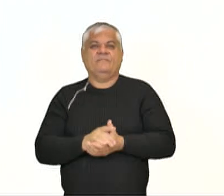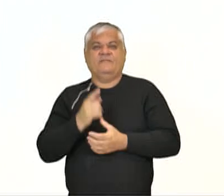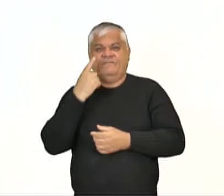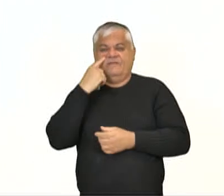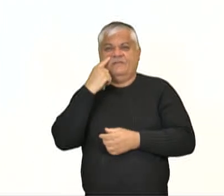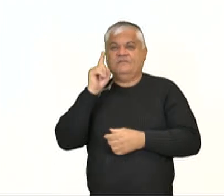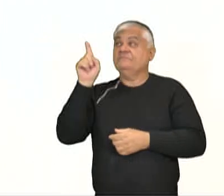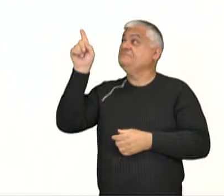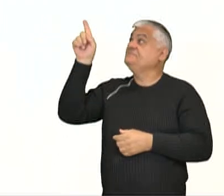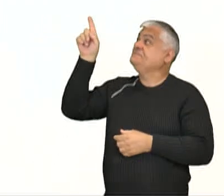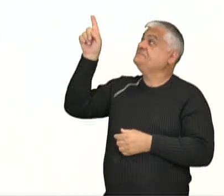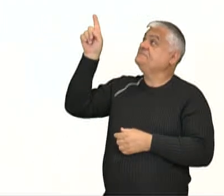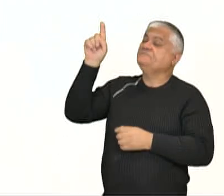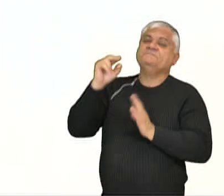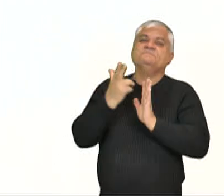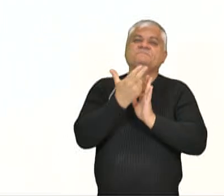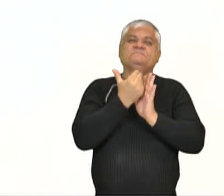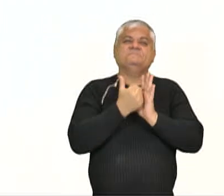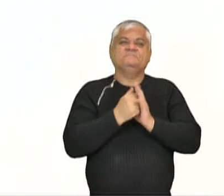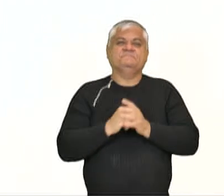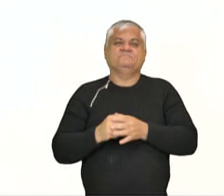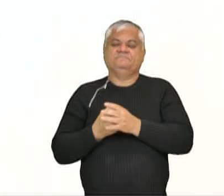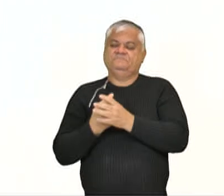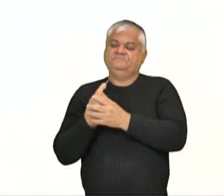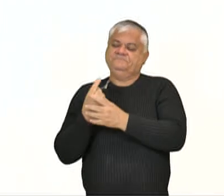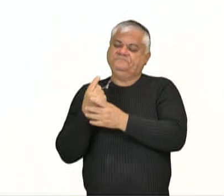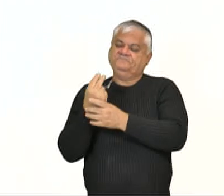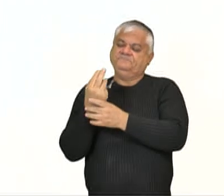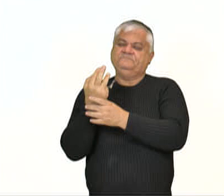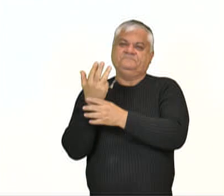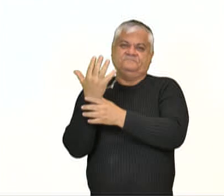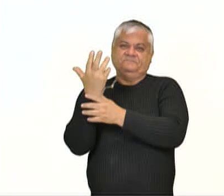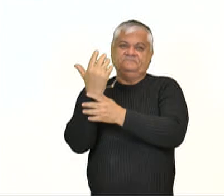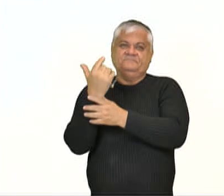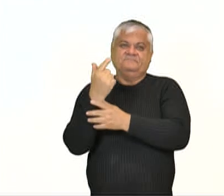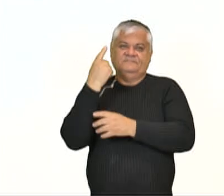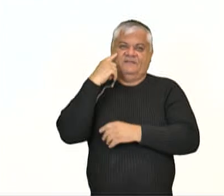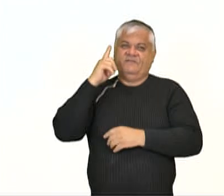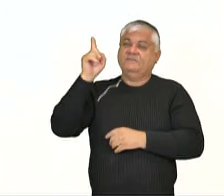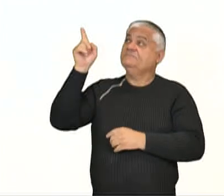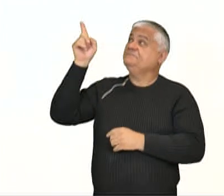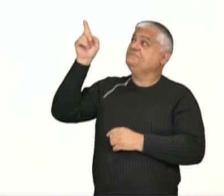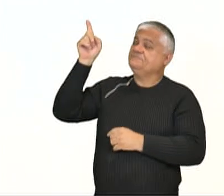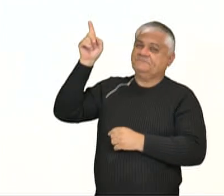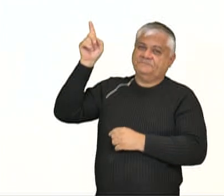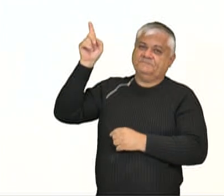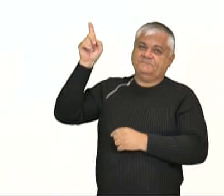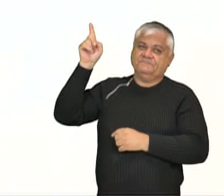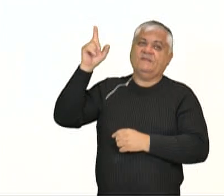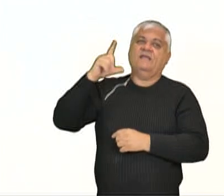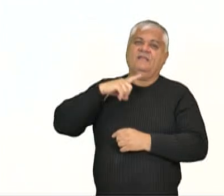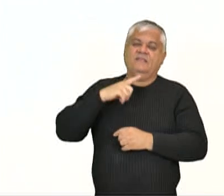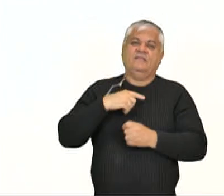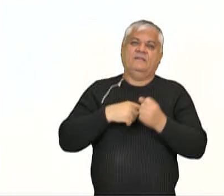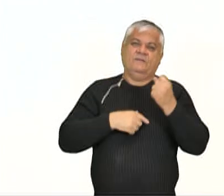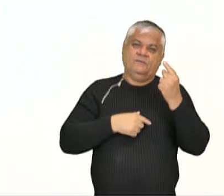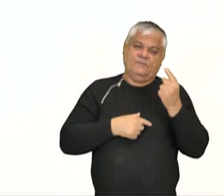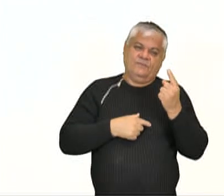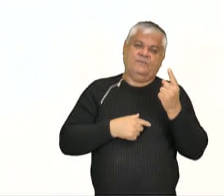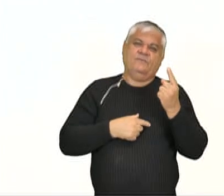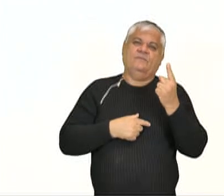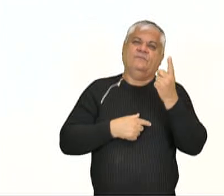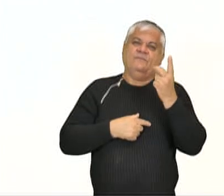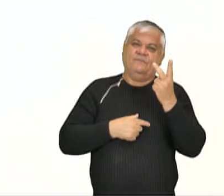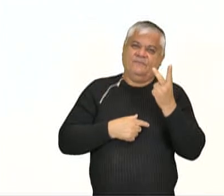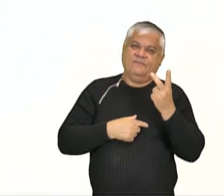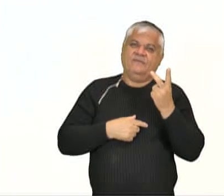imagem para a gente observar nessa atividade. Vamos lá. A figura do lado, ela mostra, essa figura aqui, ó, ela mostra a sequência da germinação